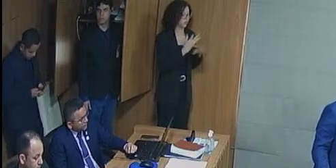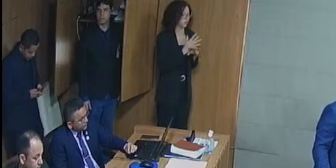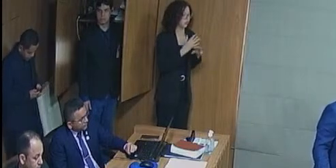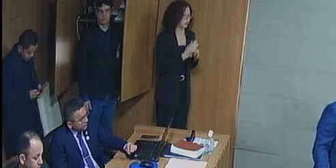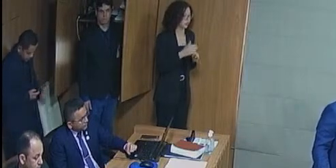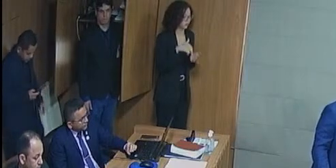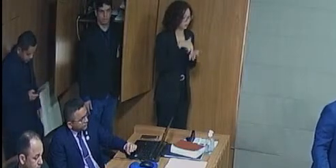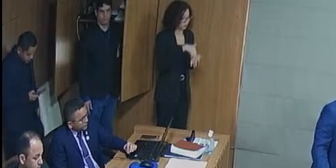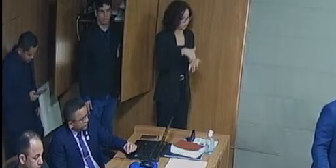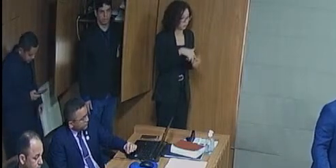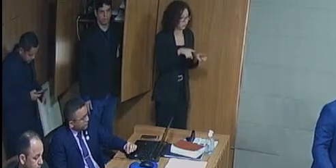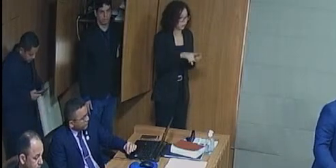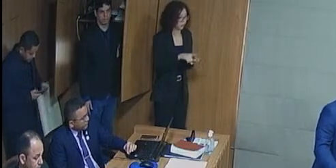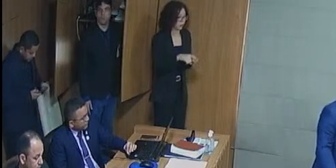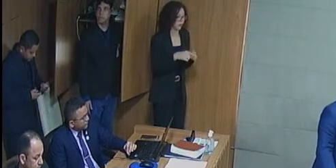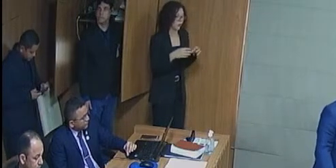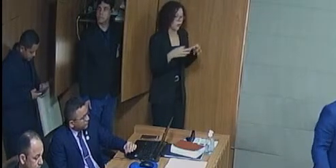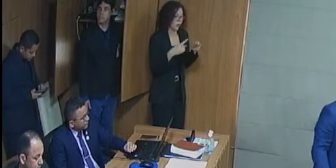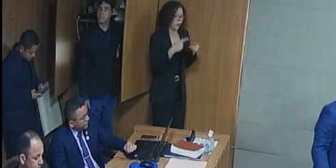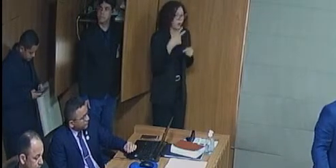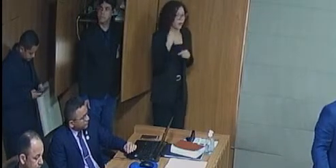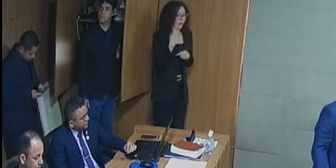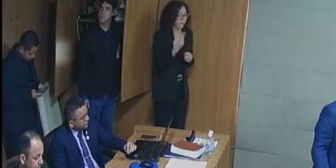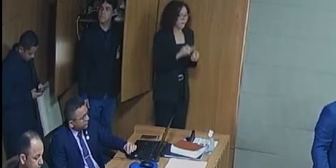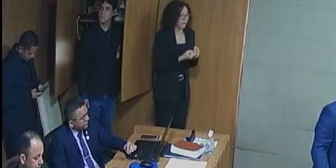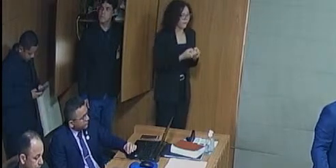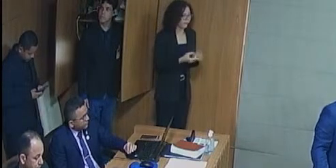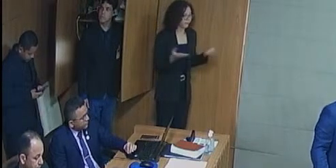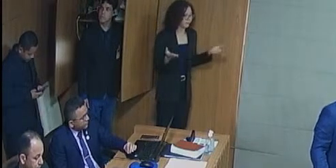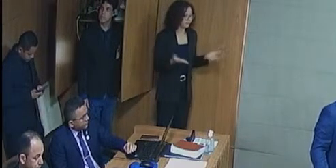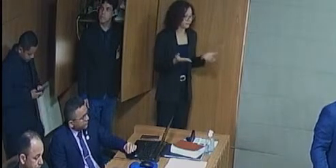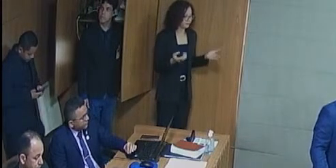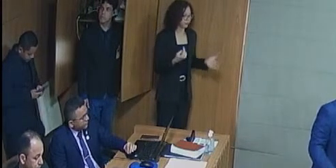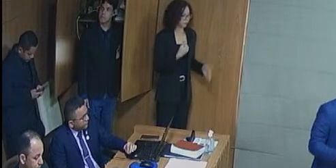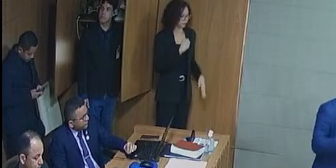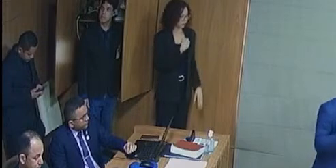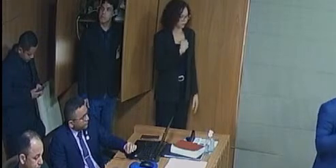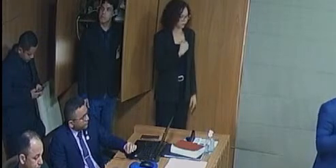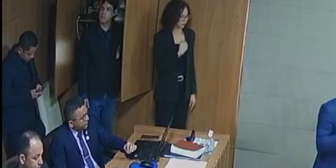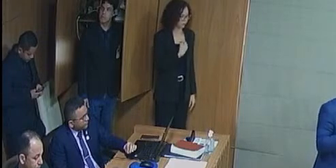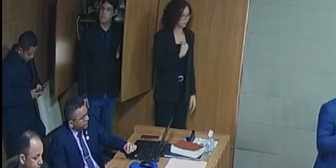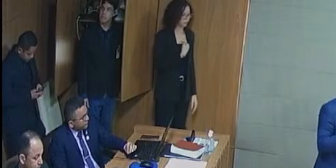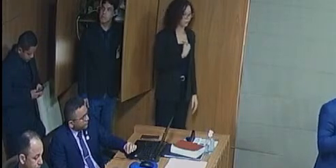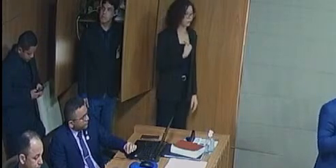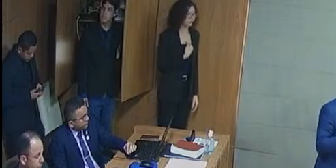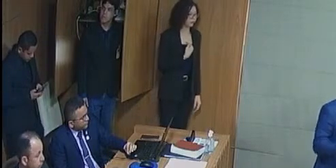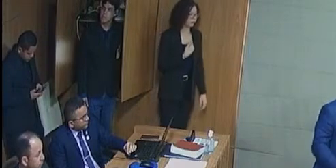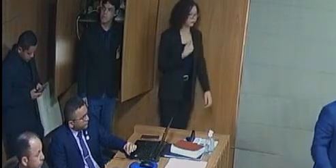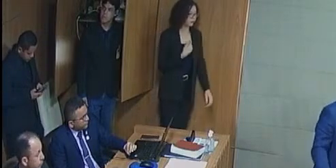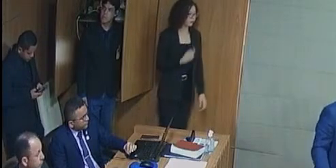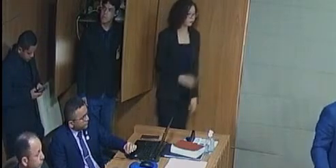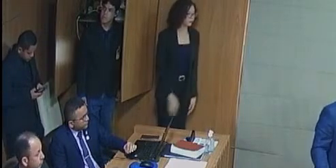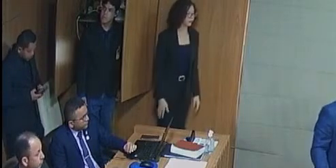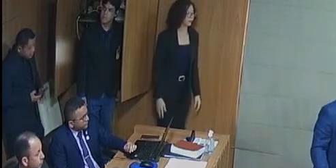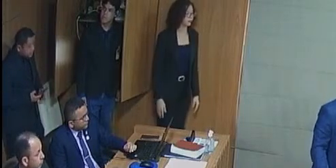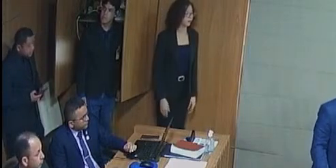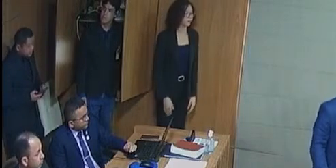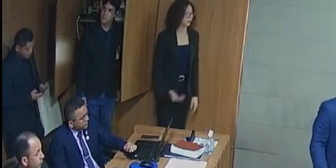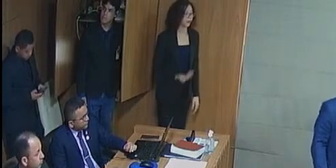estes vereadores porque hoje eu entrarei com